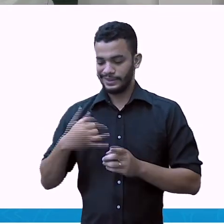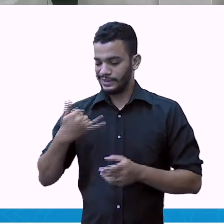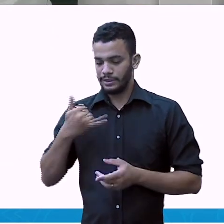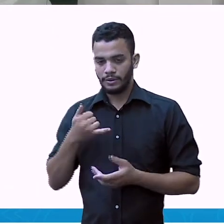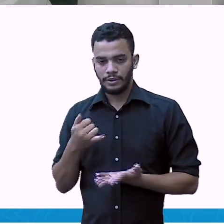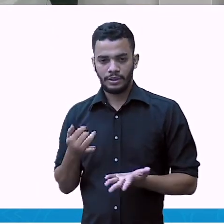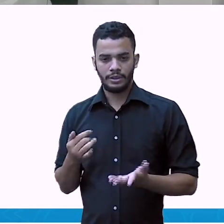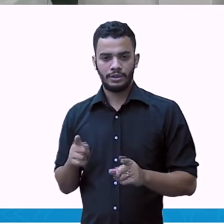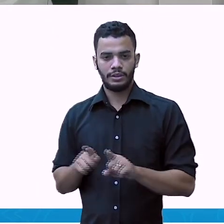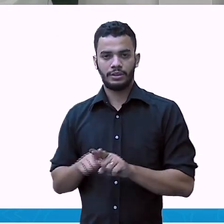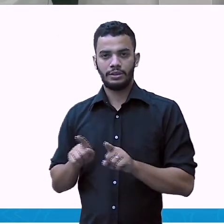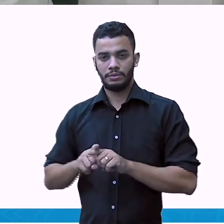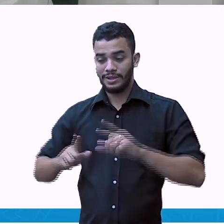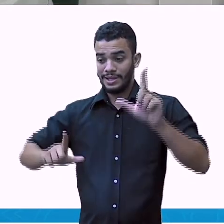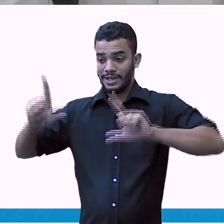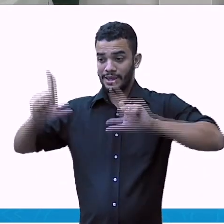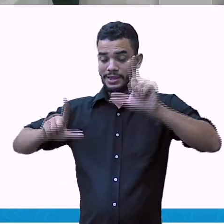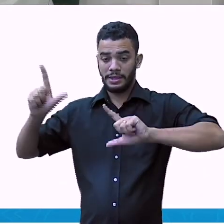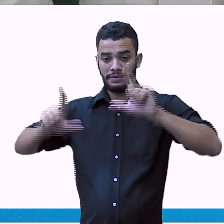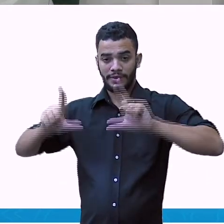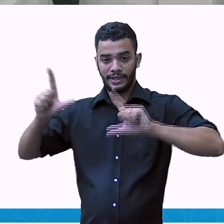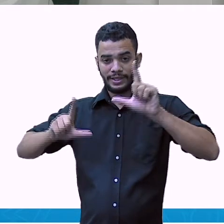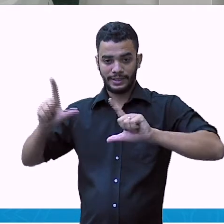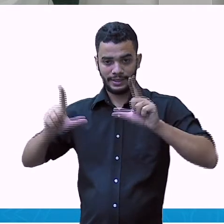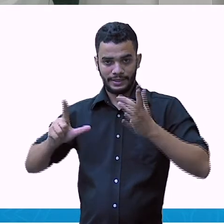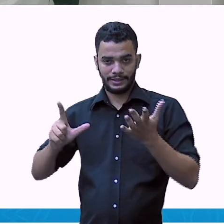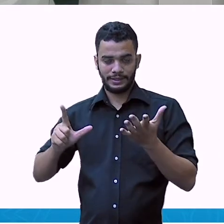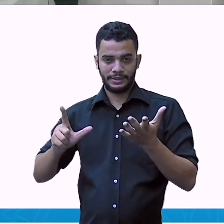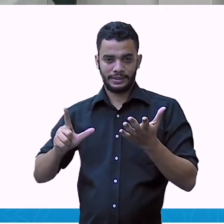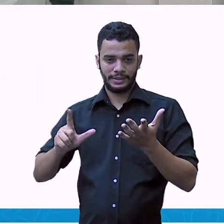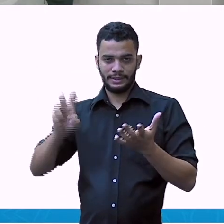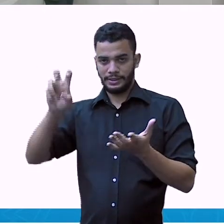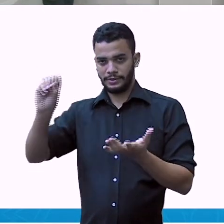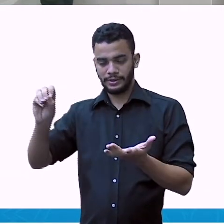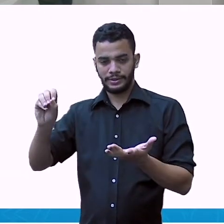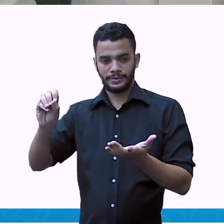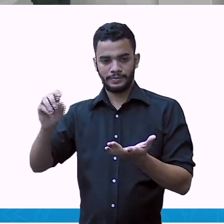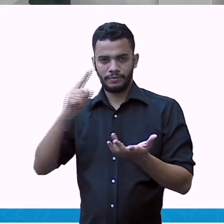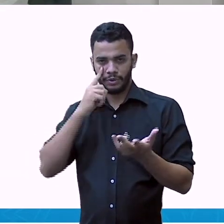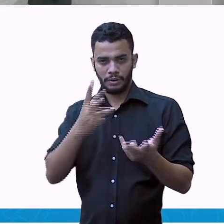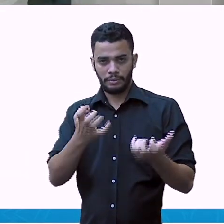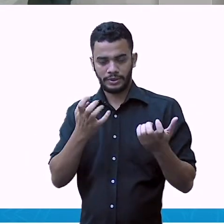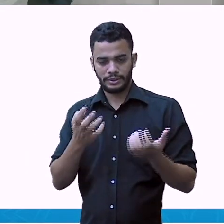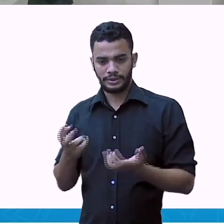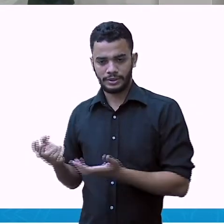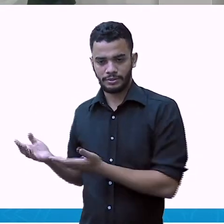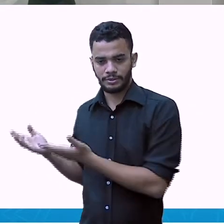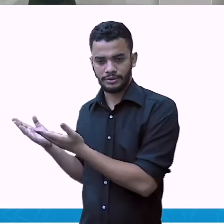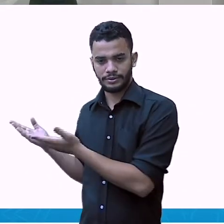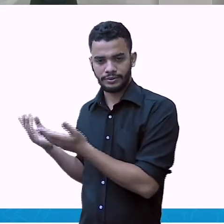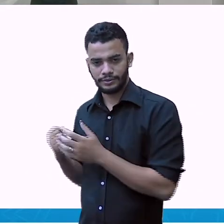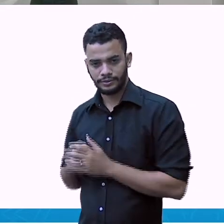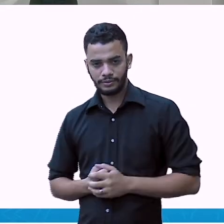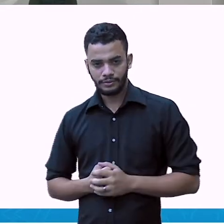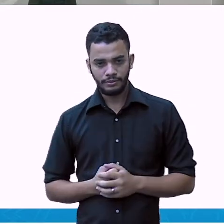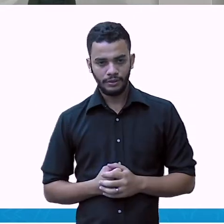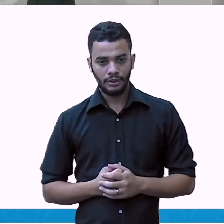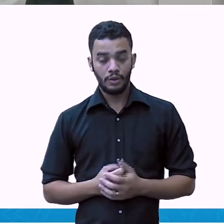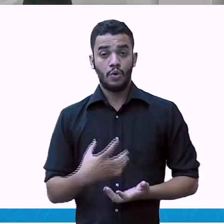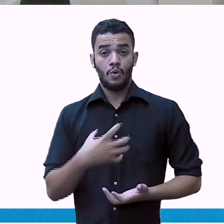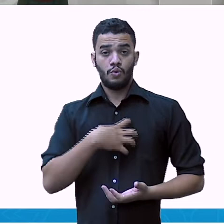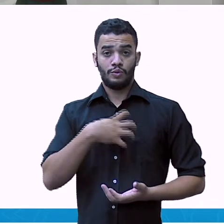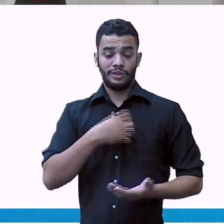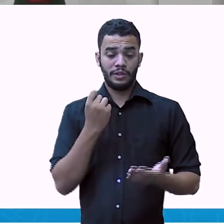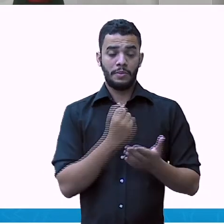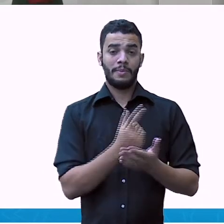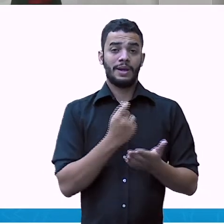mudam. À vista é diferente do a prazo. O a prazo é quando ele vai pagar o que? De forma